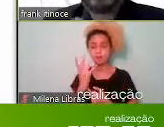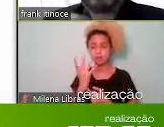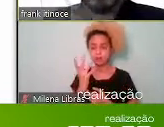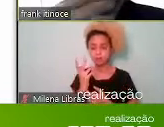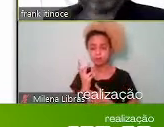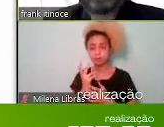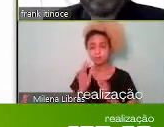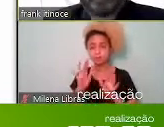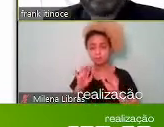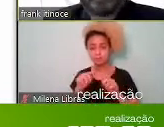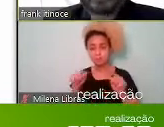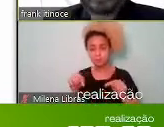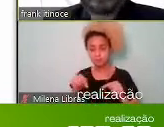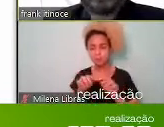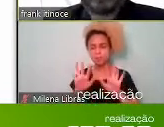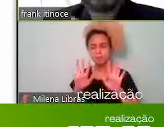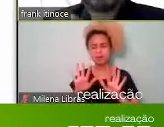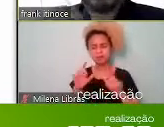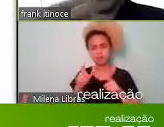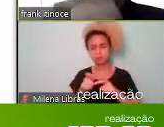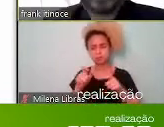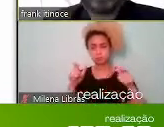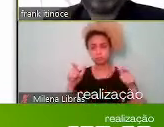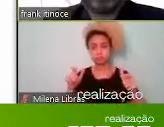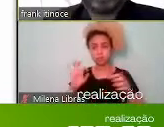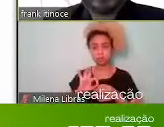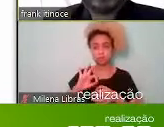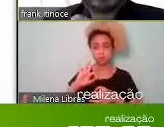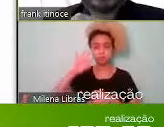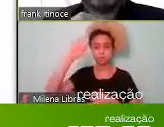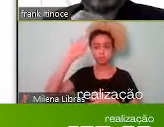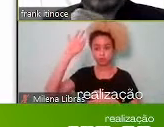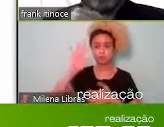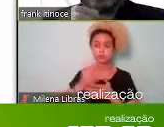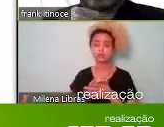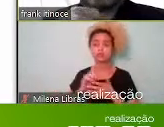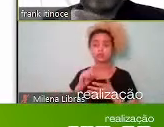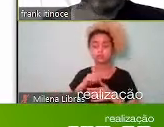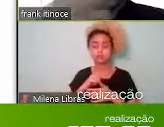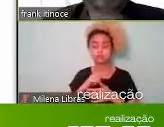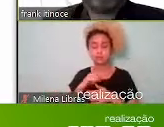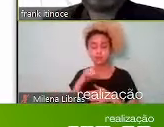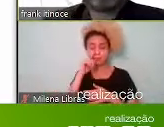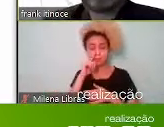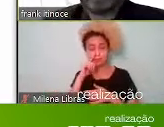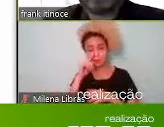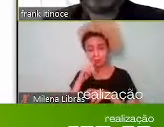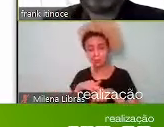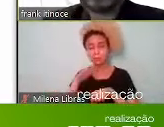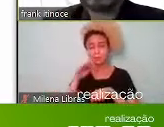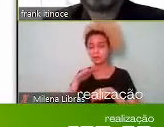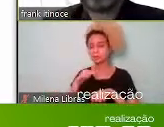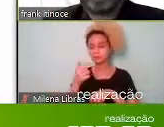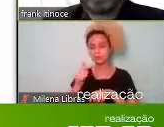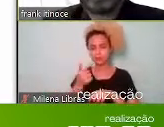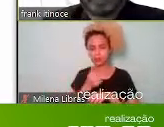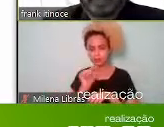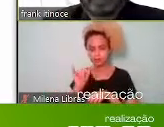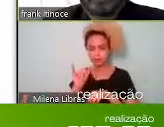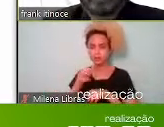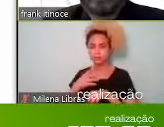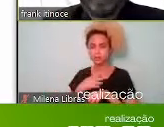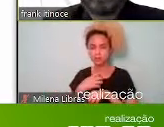ele tiver um porte maior, se ele tiver uma altura maior, se ele tiver um risco maior, aí não tem jeito. Vai ter que fazer um